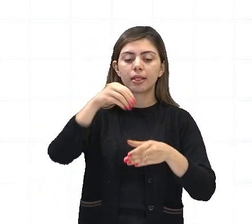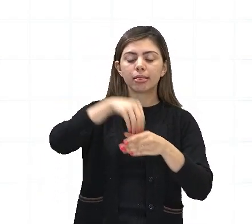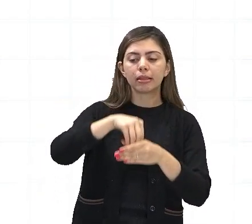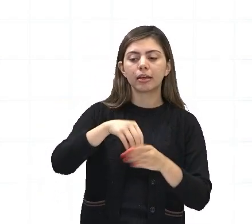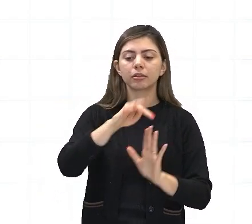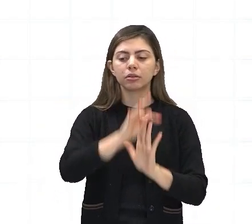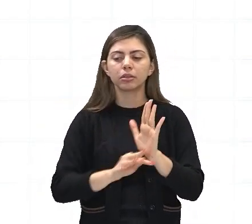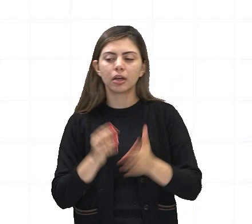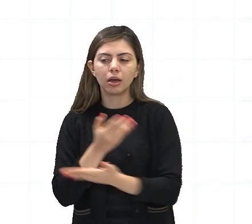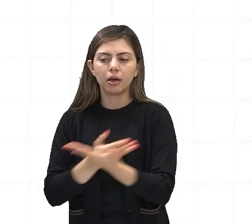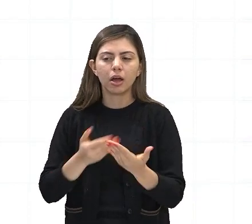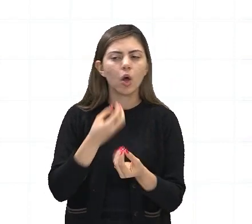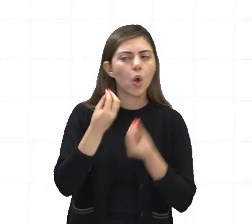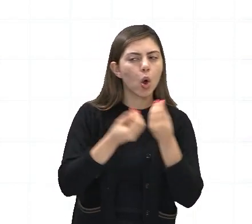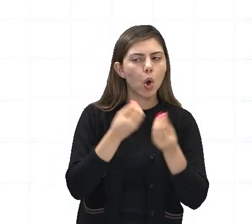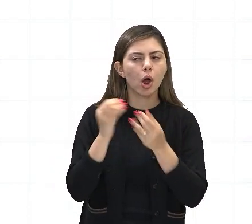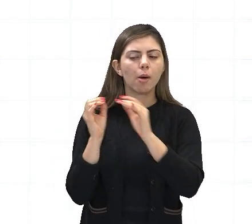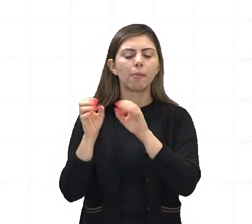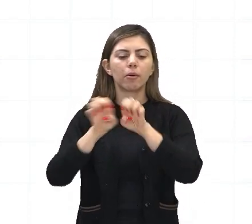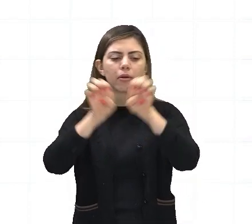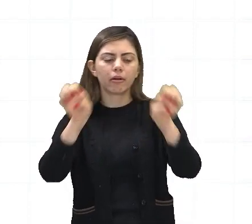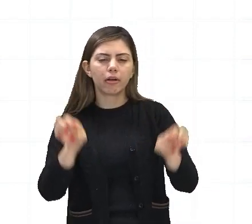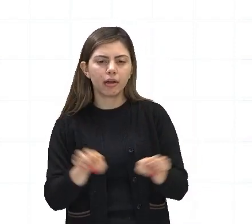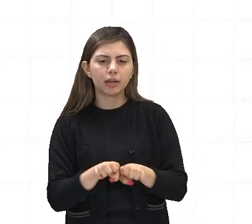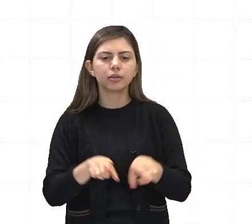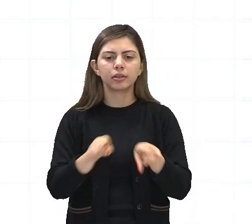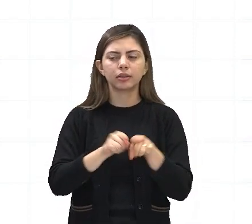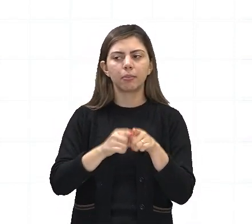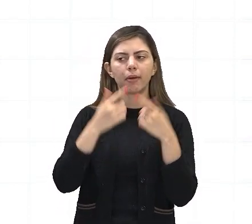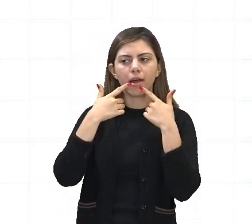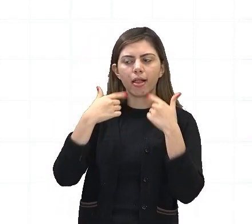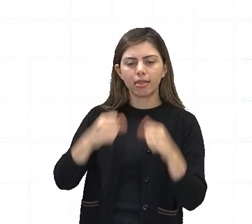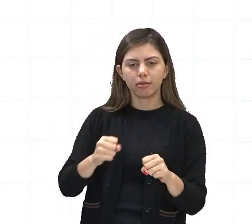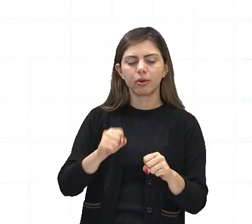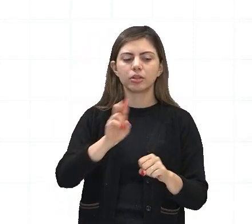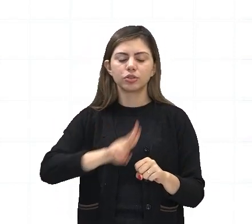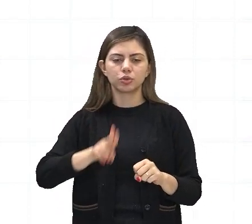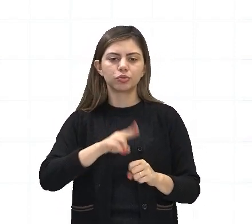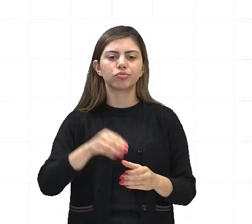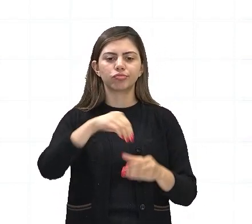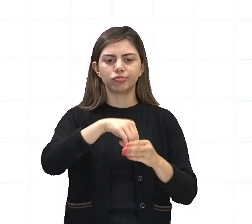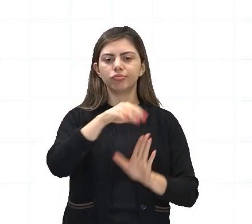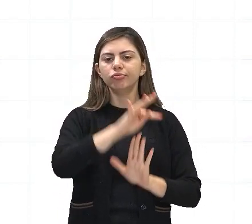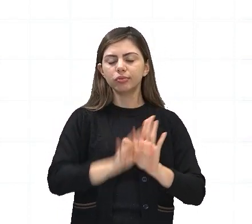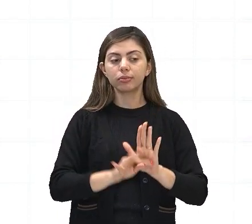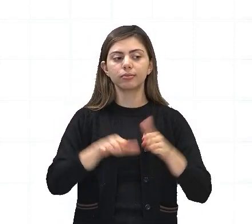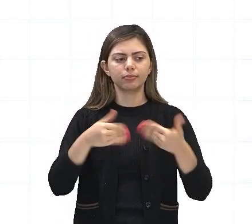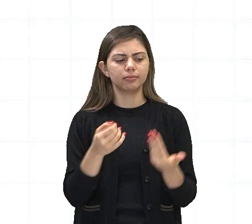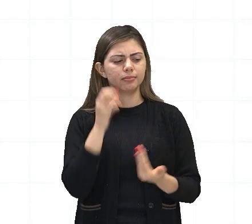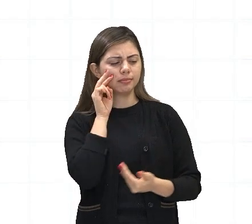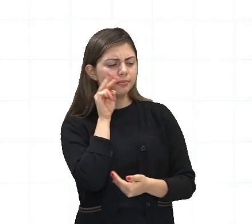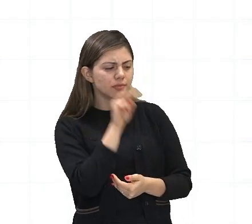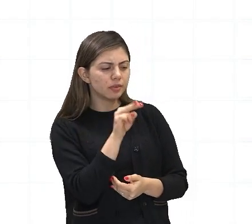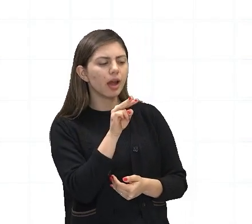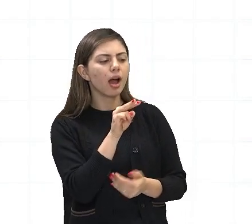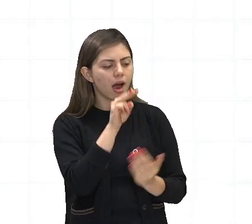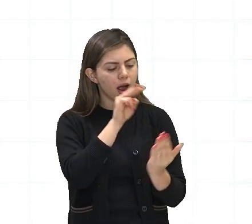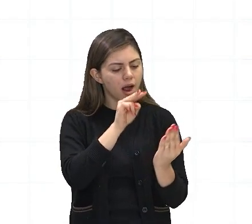do texto, na sua estrutura e na sua linguagem. É dessa forma que você vai